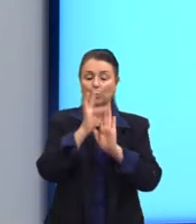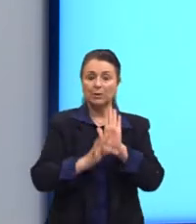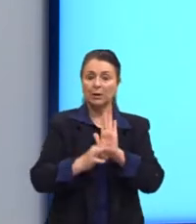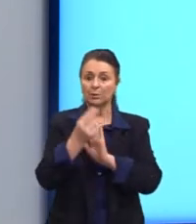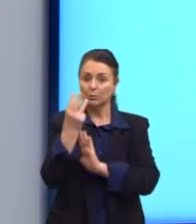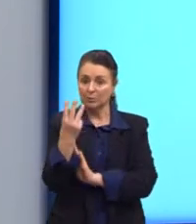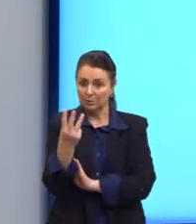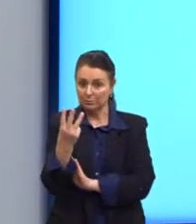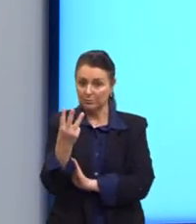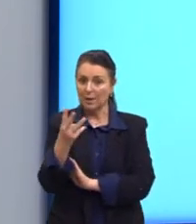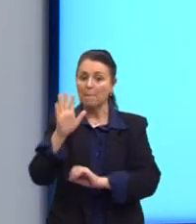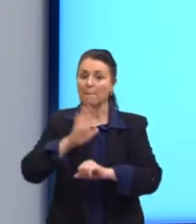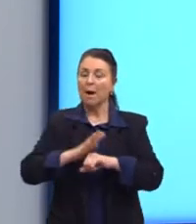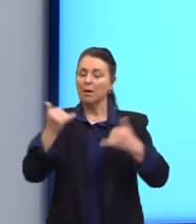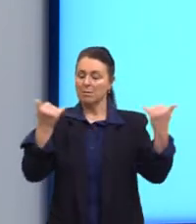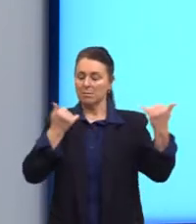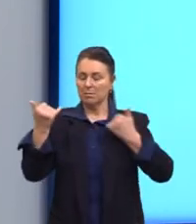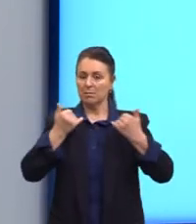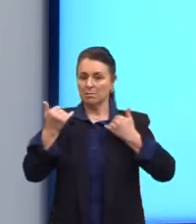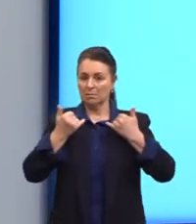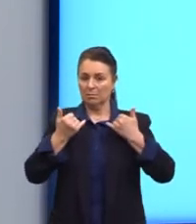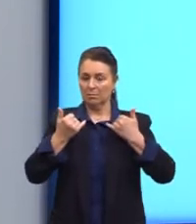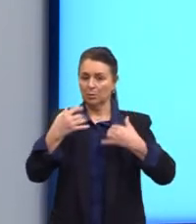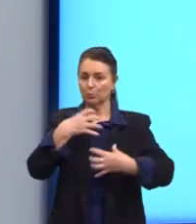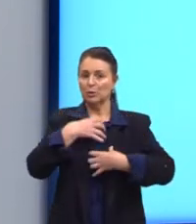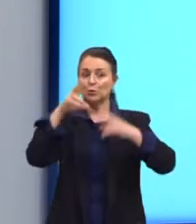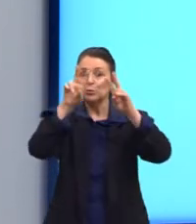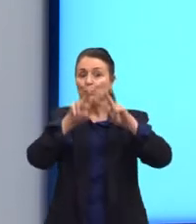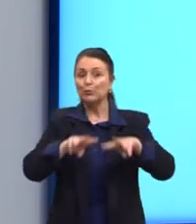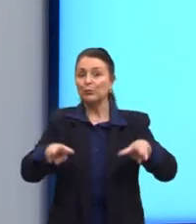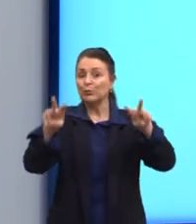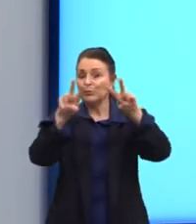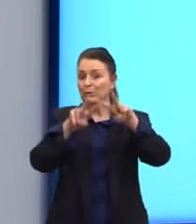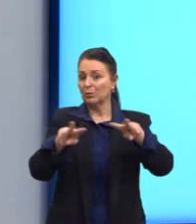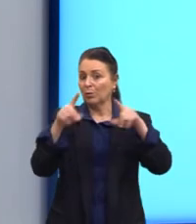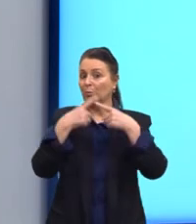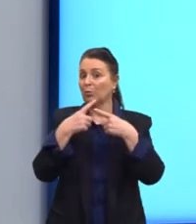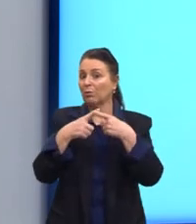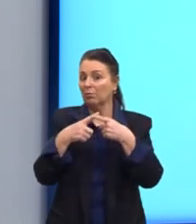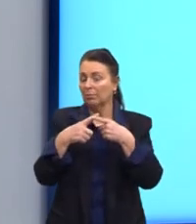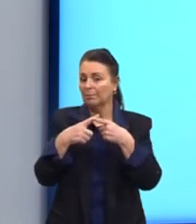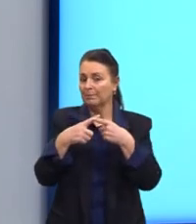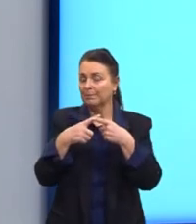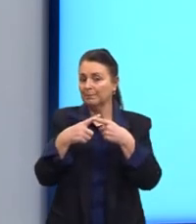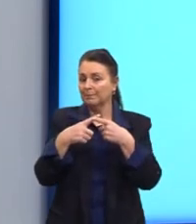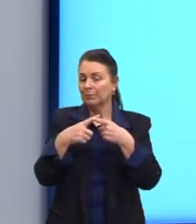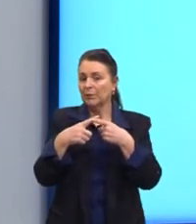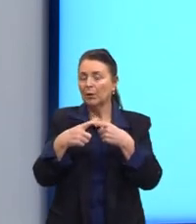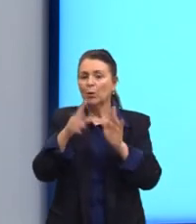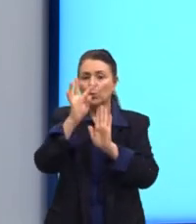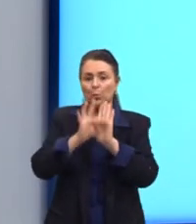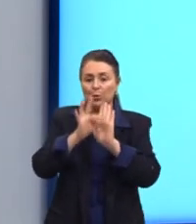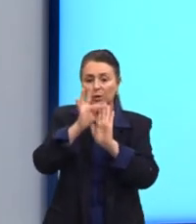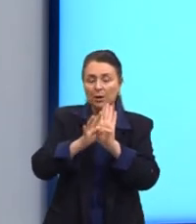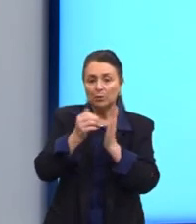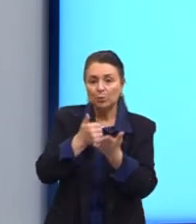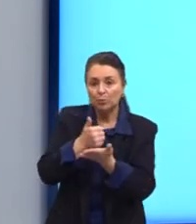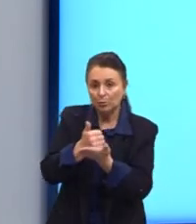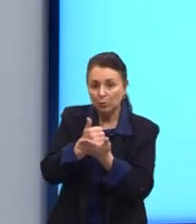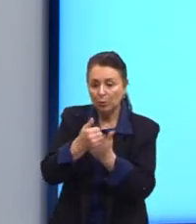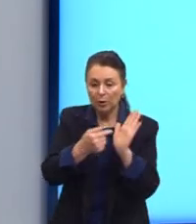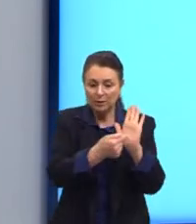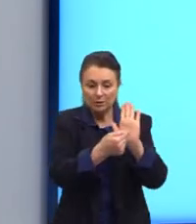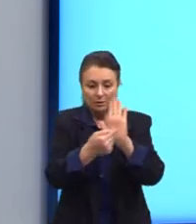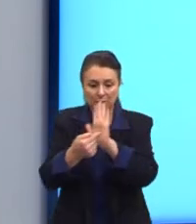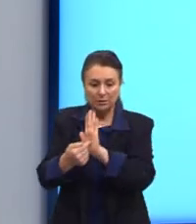mais informações no sentido visual né porque os textos de apoio eles podem aparecer